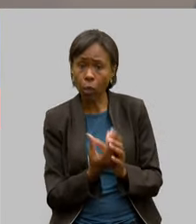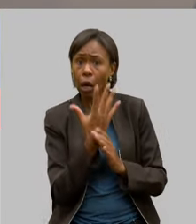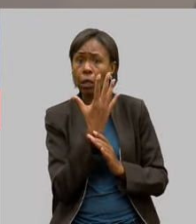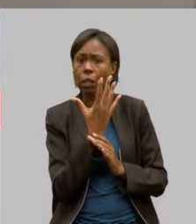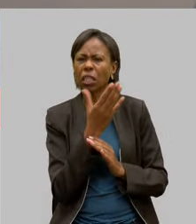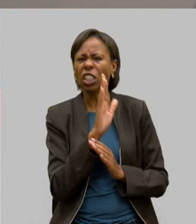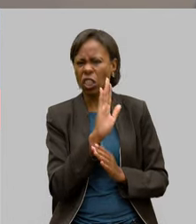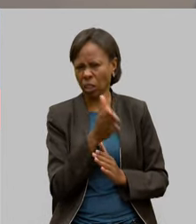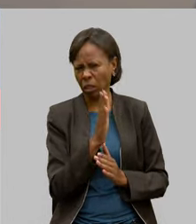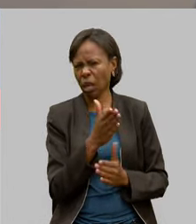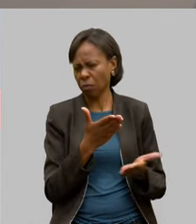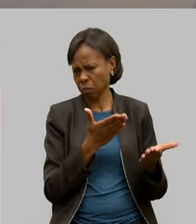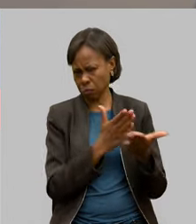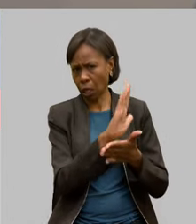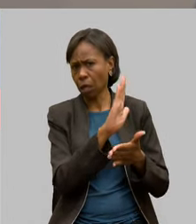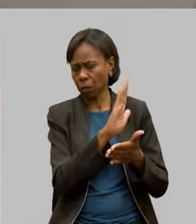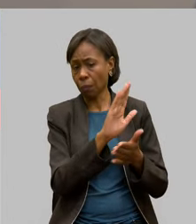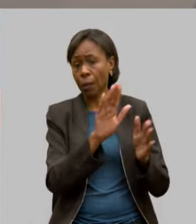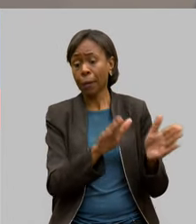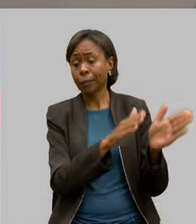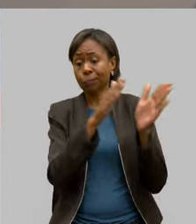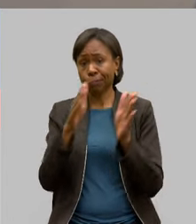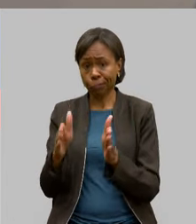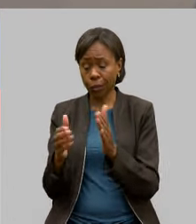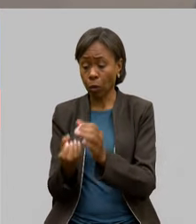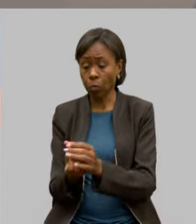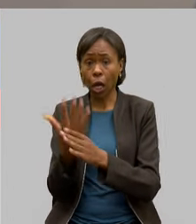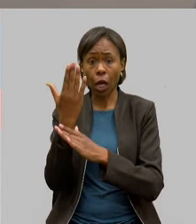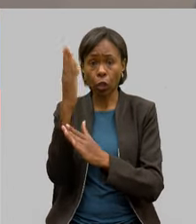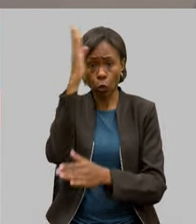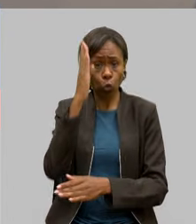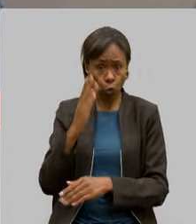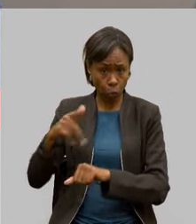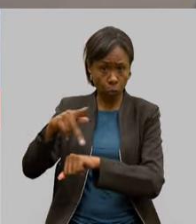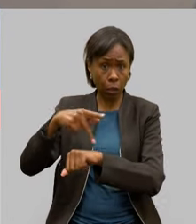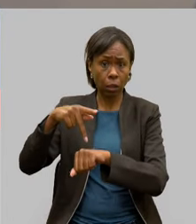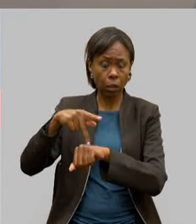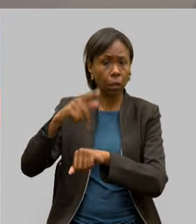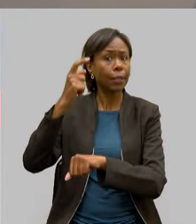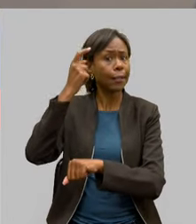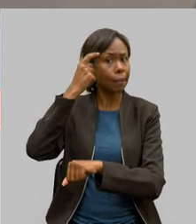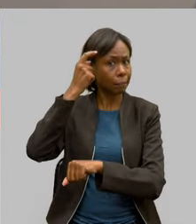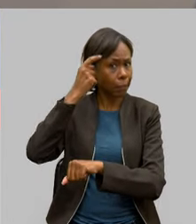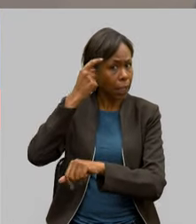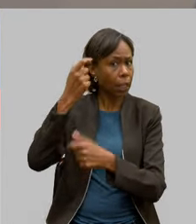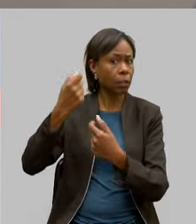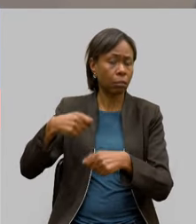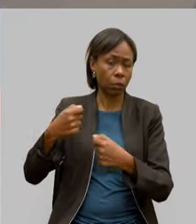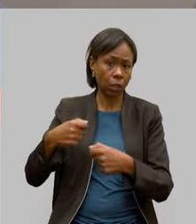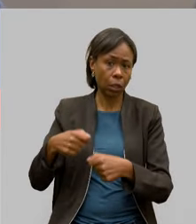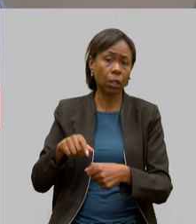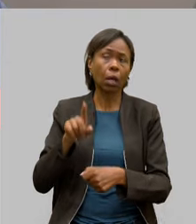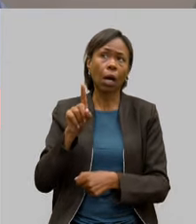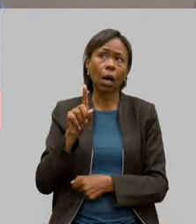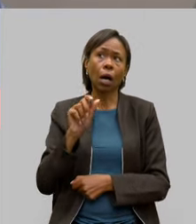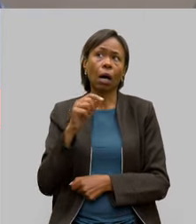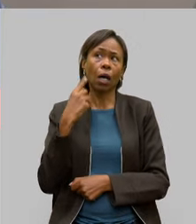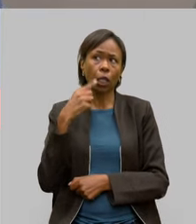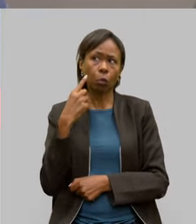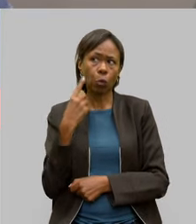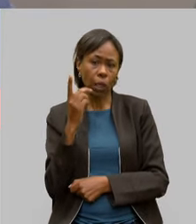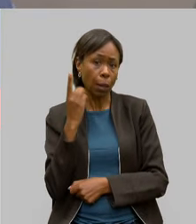Fogo o cultivo nacional é fundamental que se pensa inclusive como medidas a deputada André de Jesus falou algo super